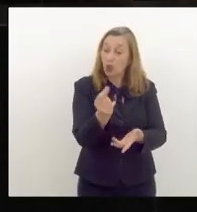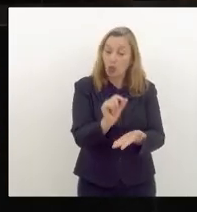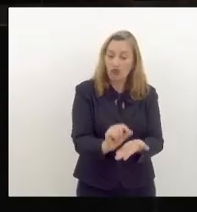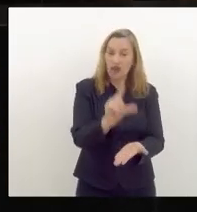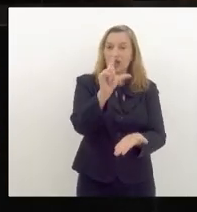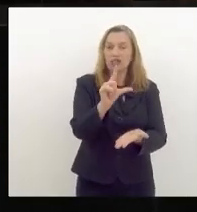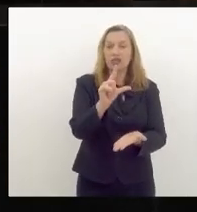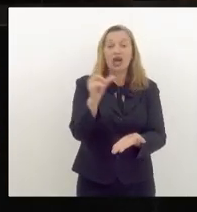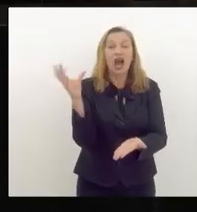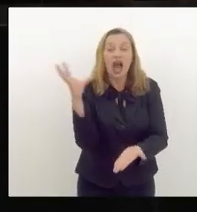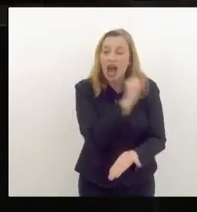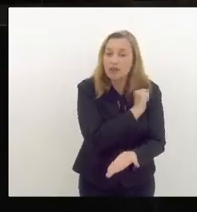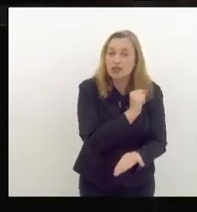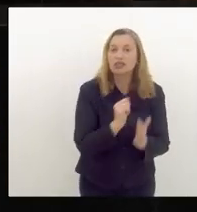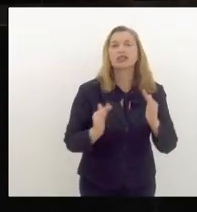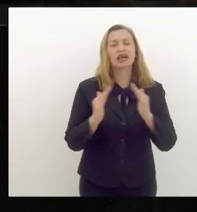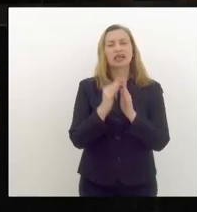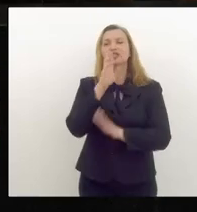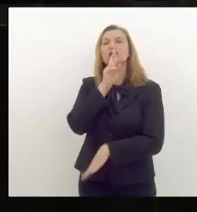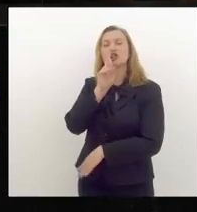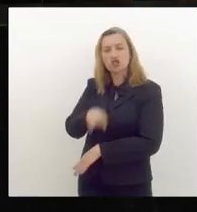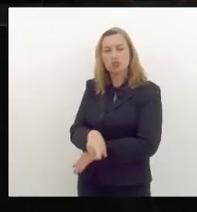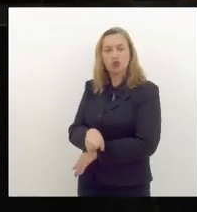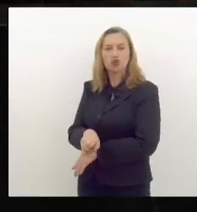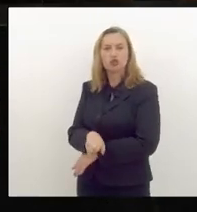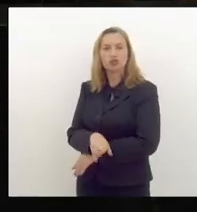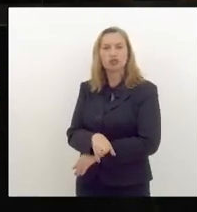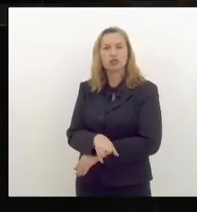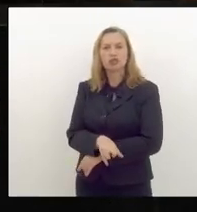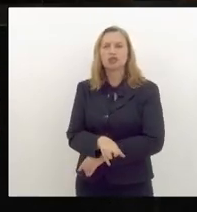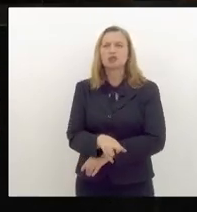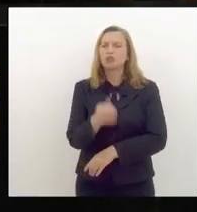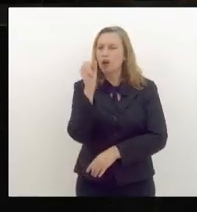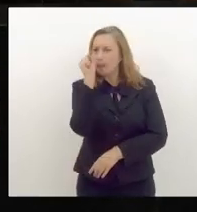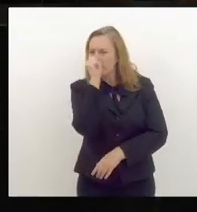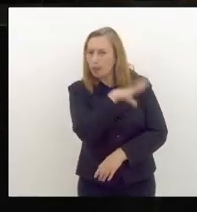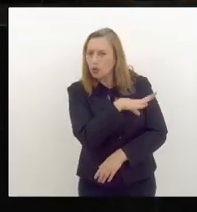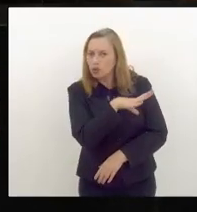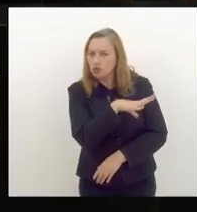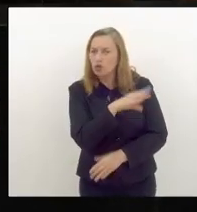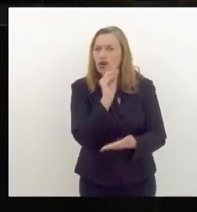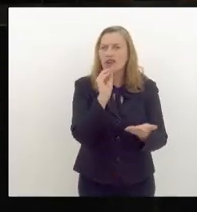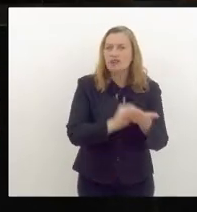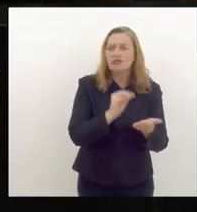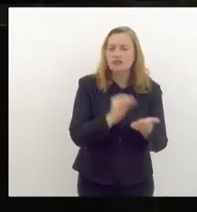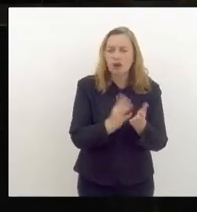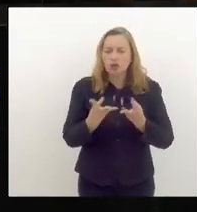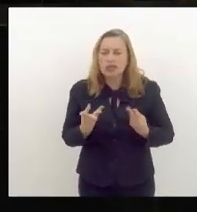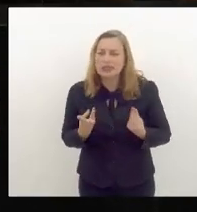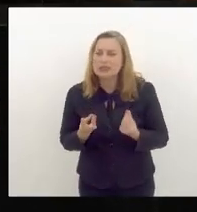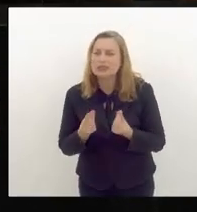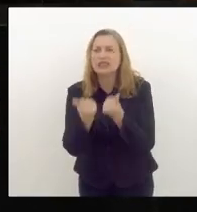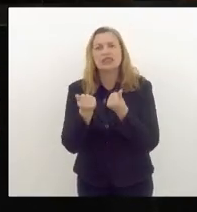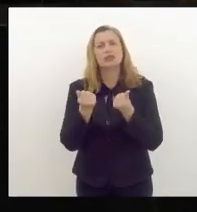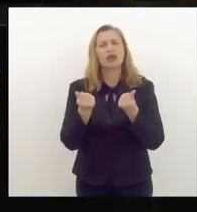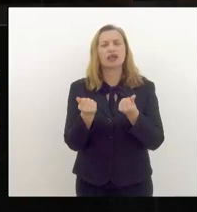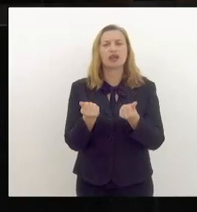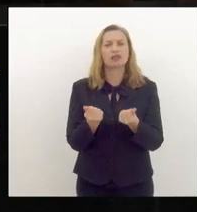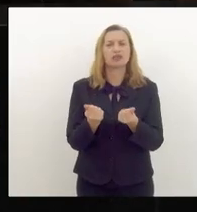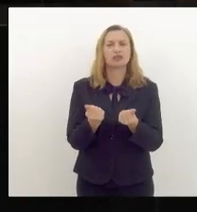preciso de uma maneira imediata que essa casa deu uma resposta para esse absurdo essa falta de sensibilidade